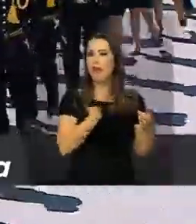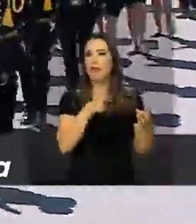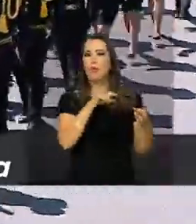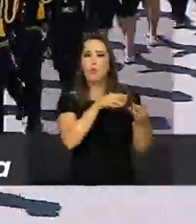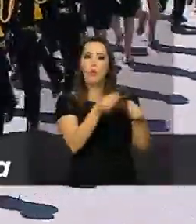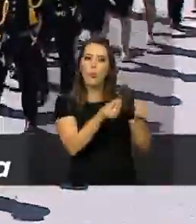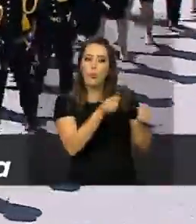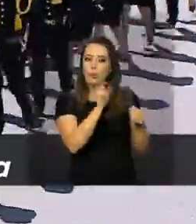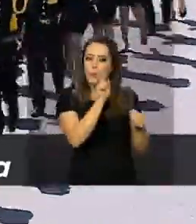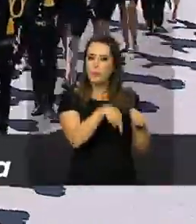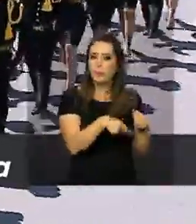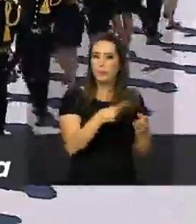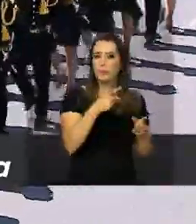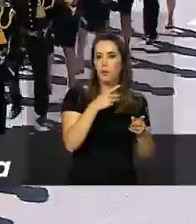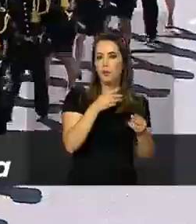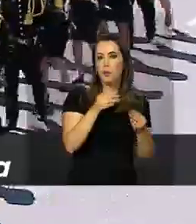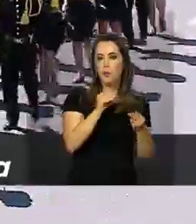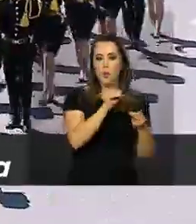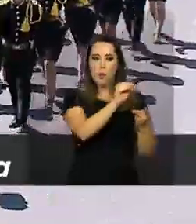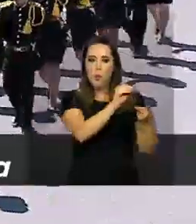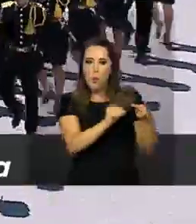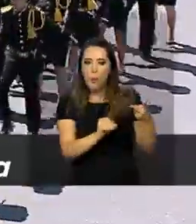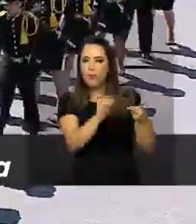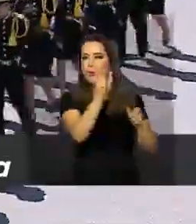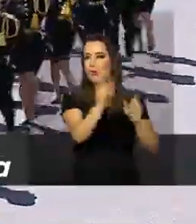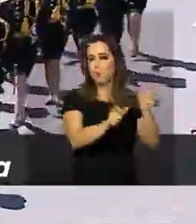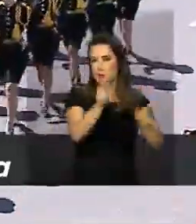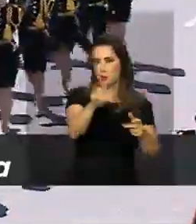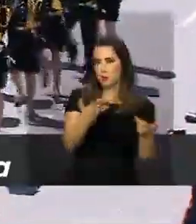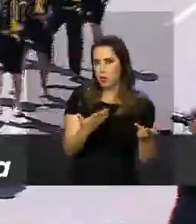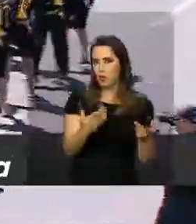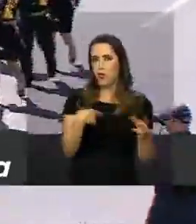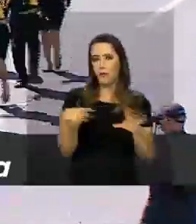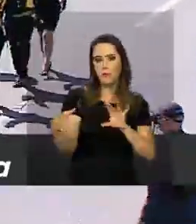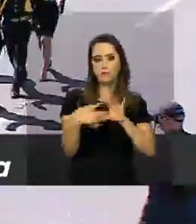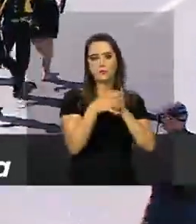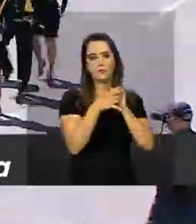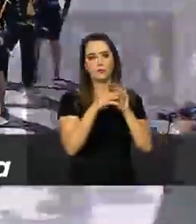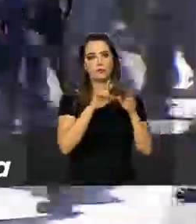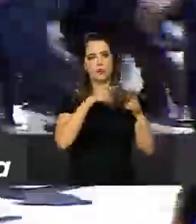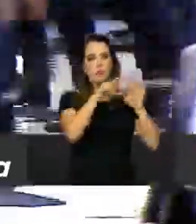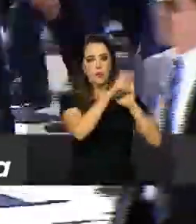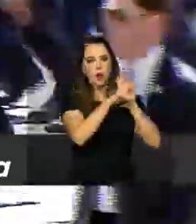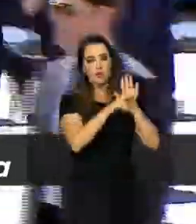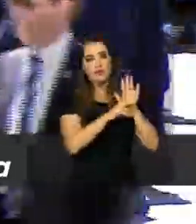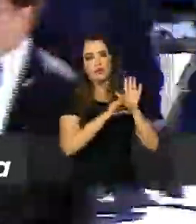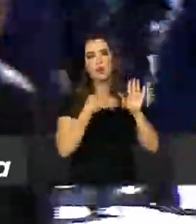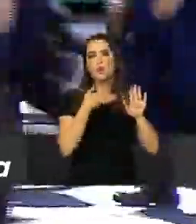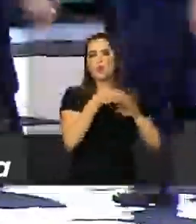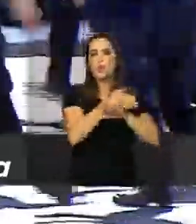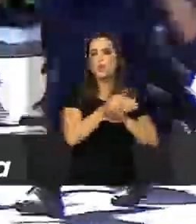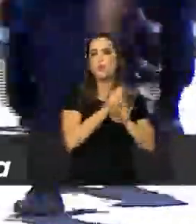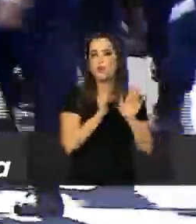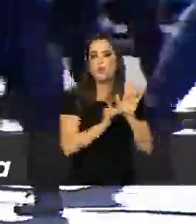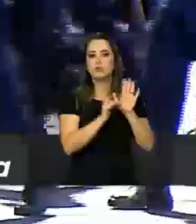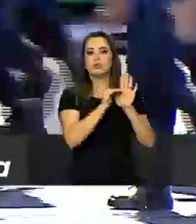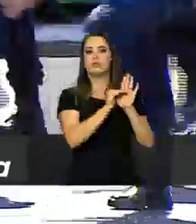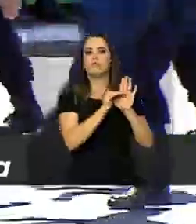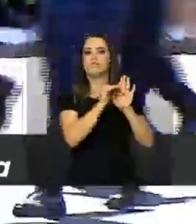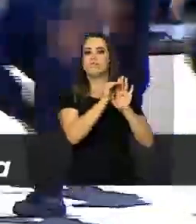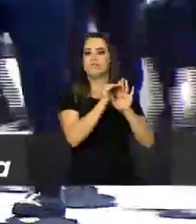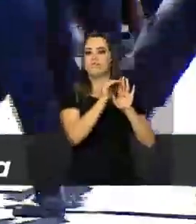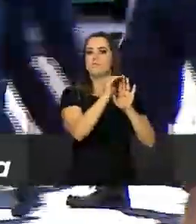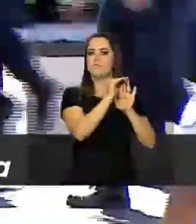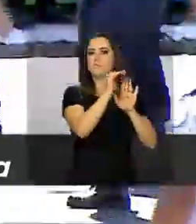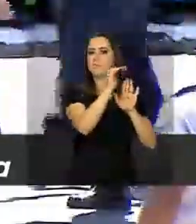trato com o público, o engajamento, as regras de engajamento. Eles